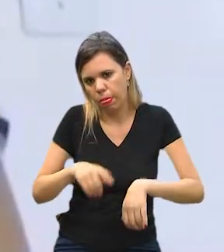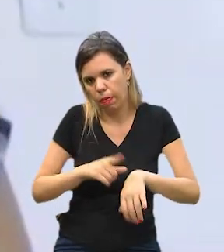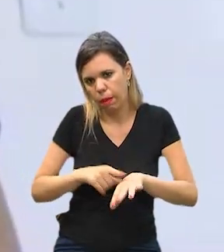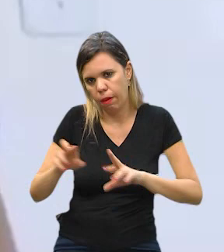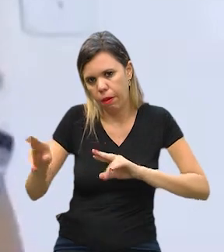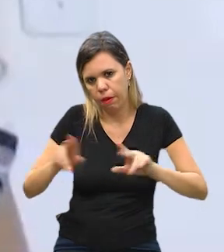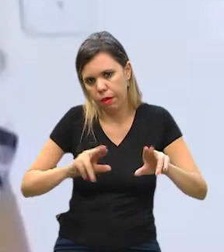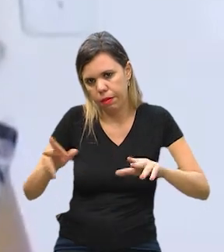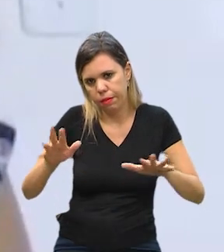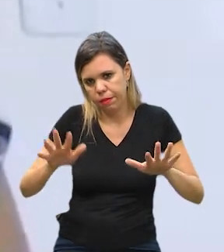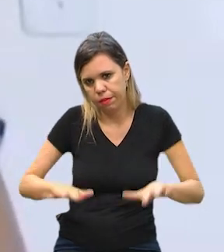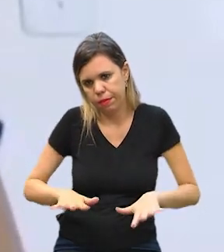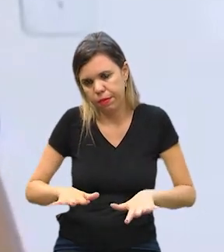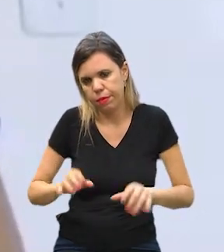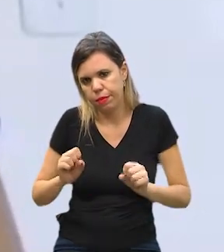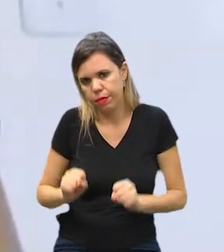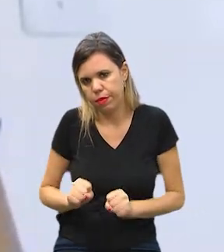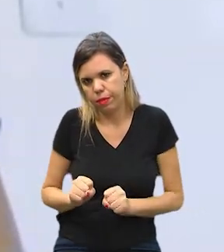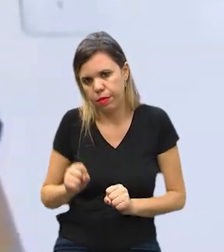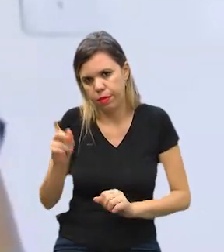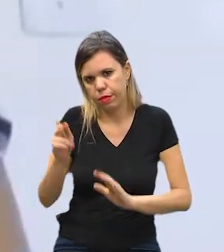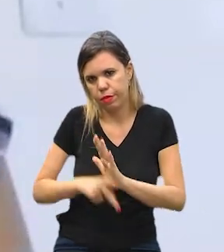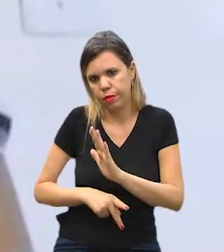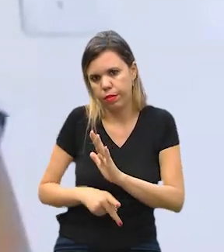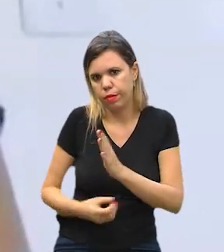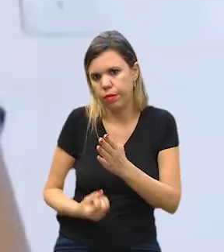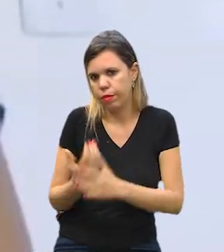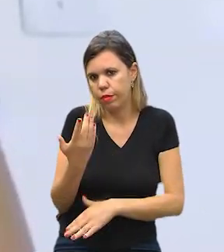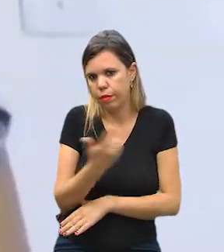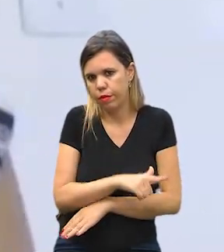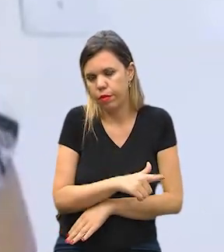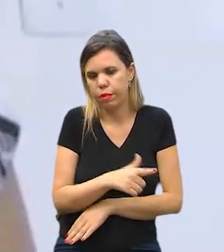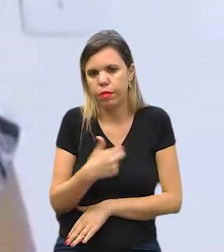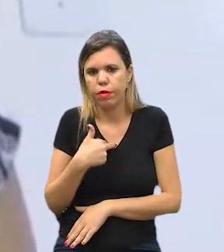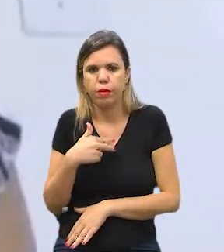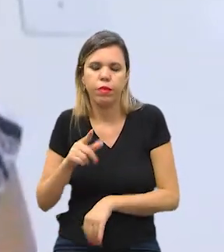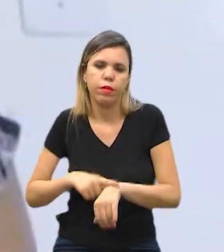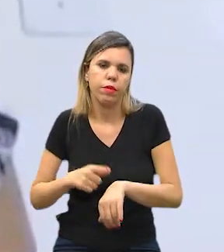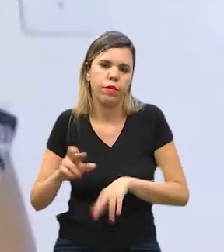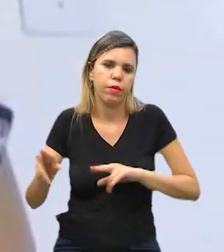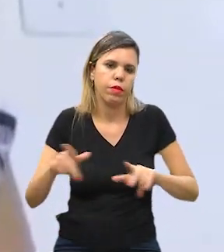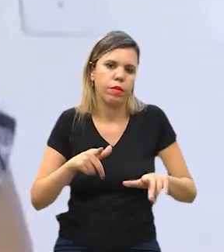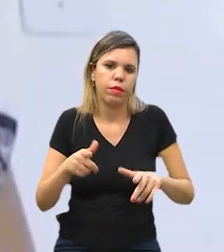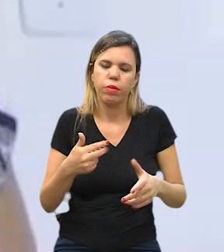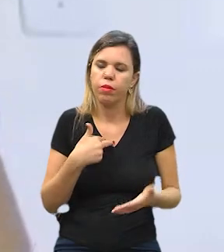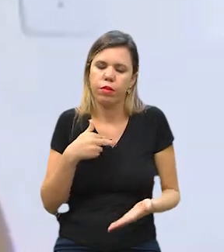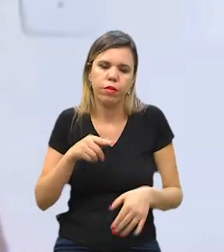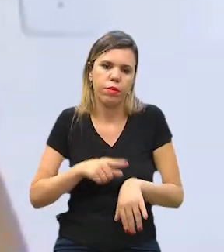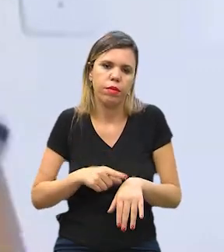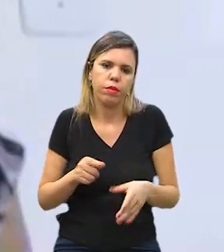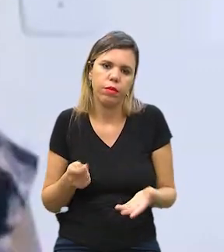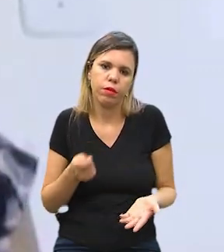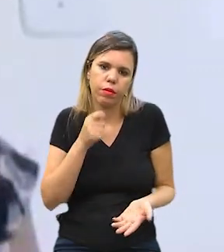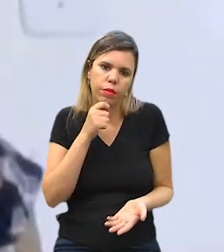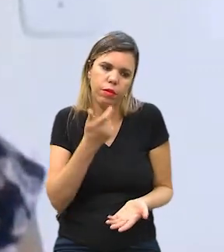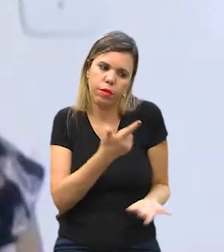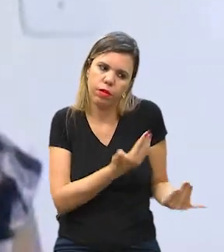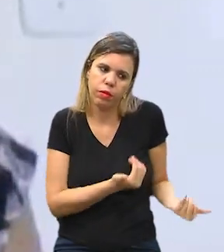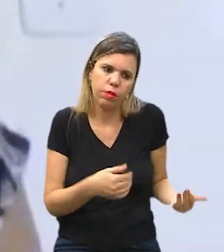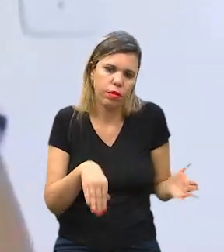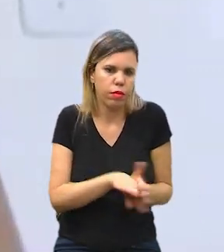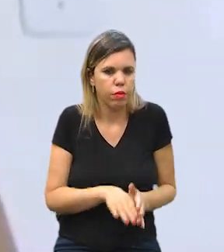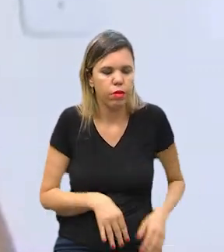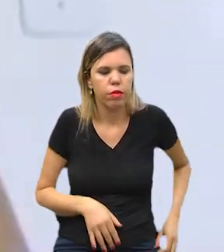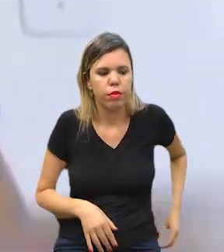E isso acontece em momentos diferentes. Muitas vezes pode ser que num projeto não aconteceu, porque talvez o tempo tenha sido